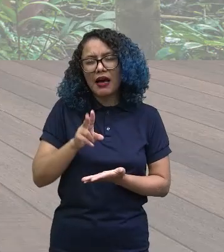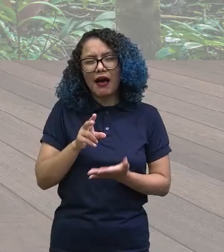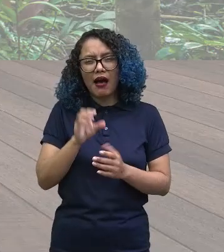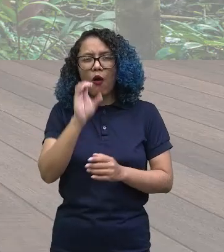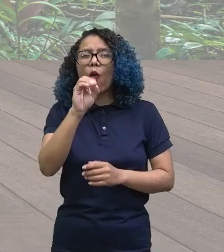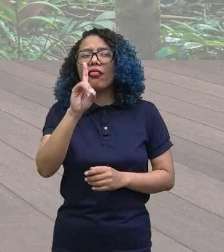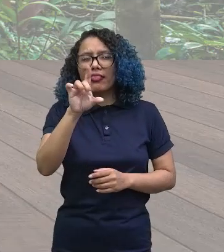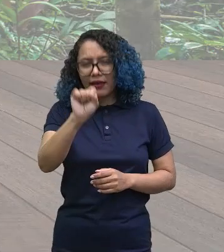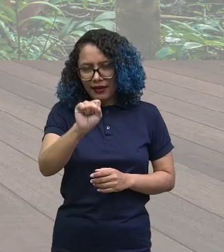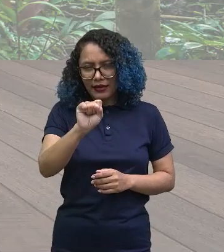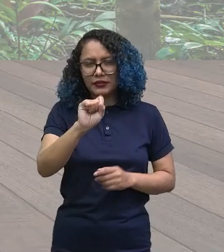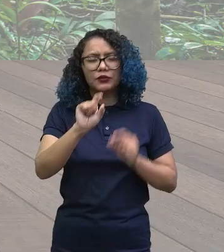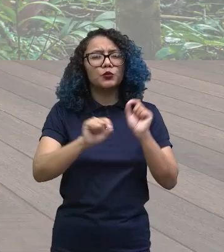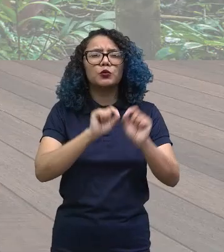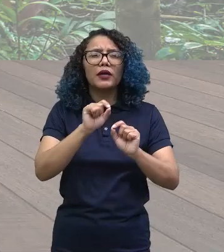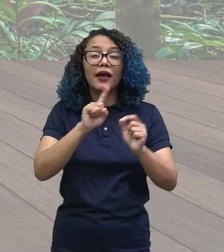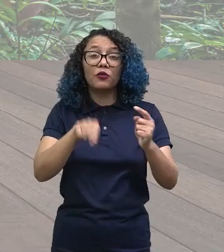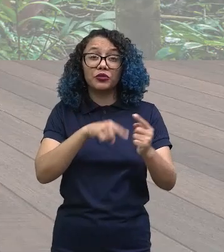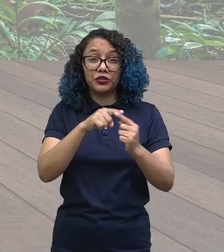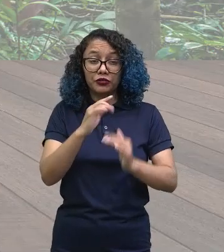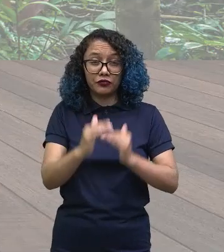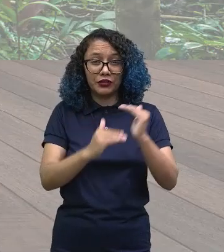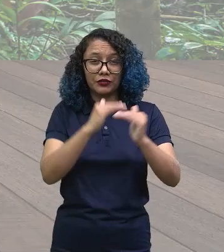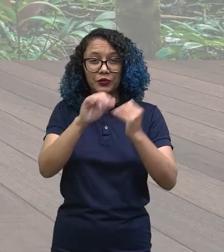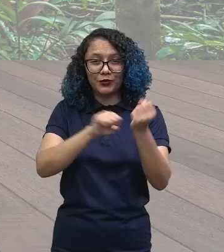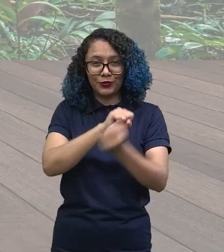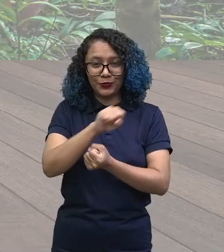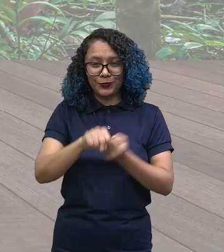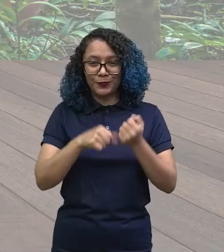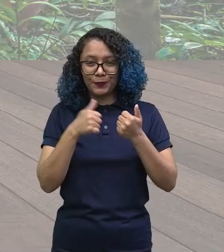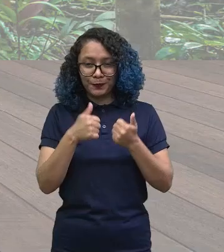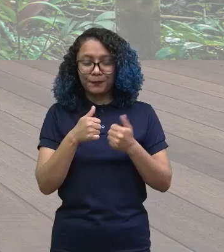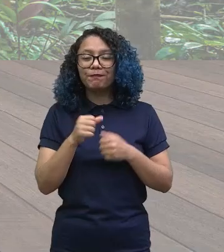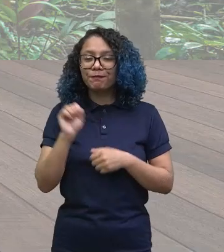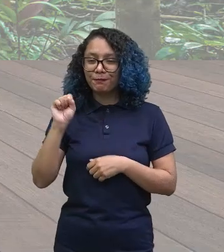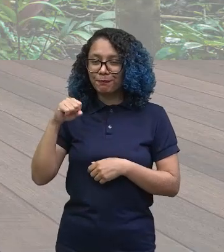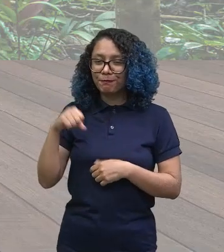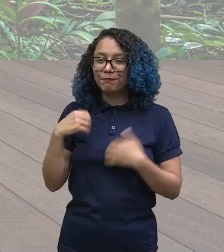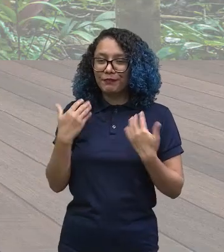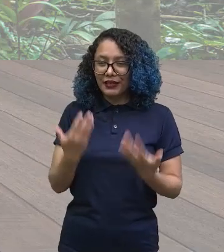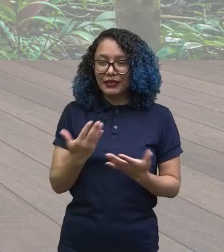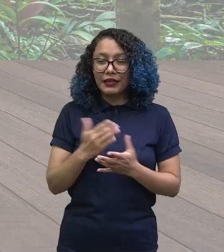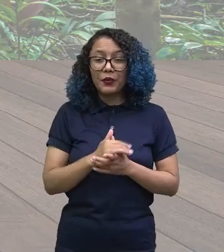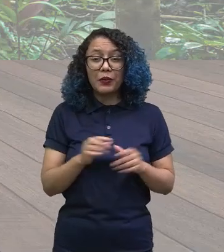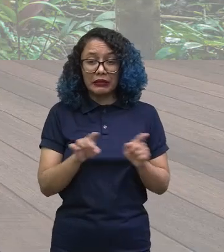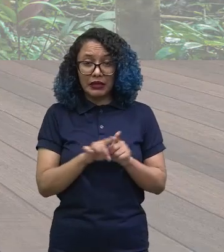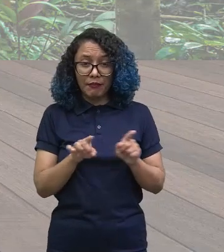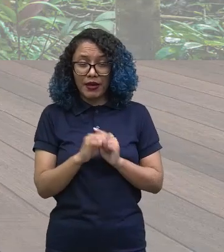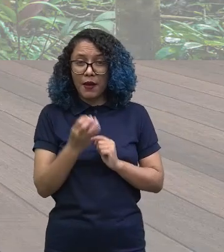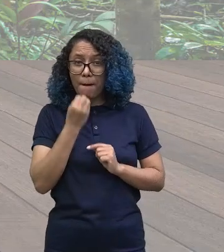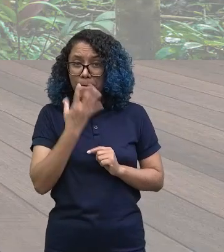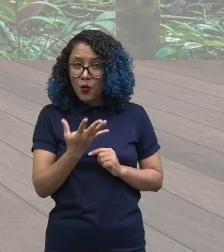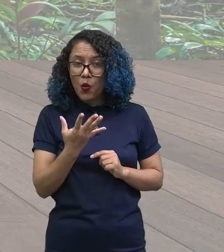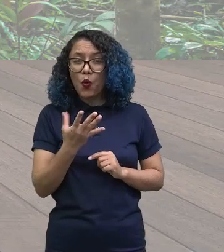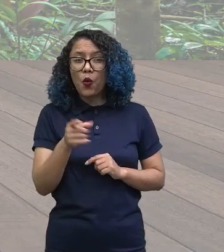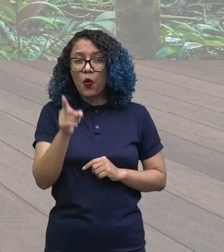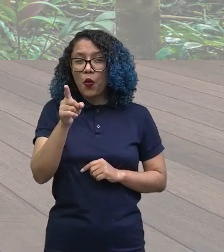ODS, Objetivos do Desenvolvimento Sustentável. Isso mesmo. E é bom eles ficarem em